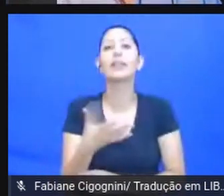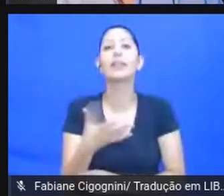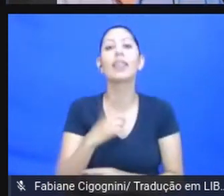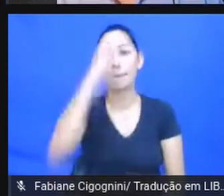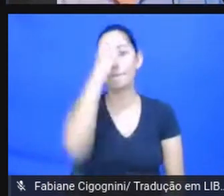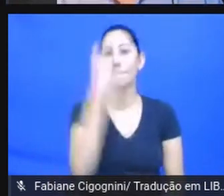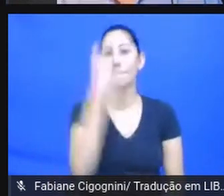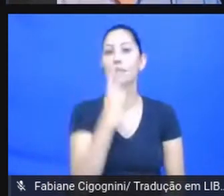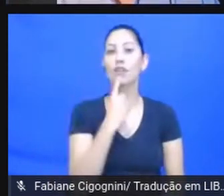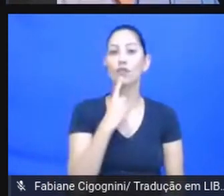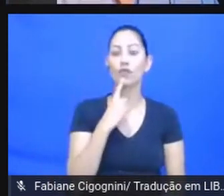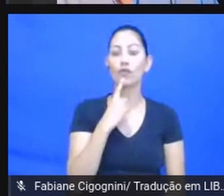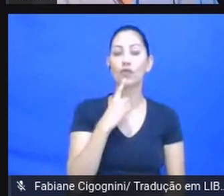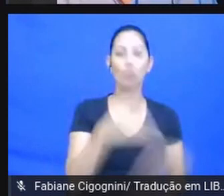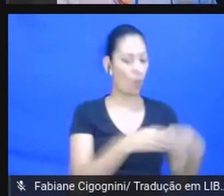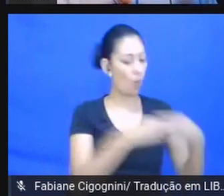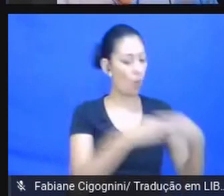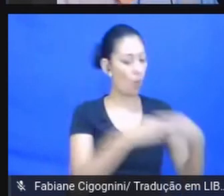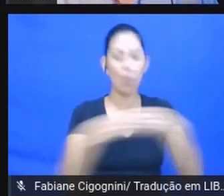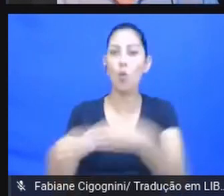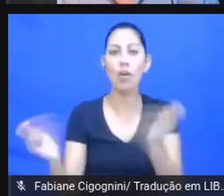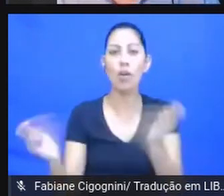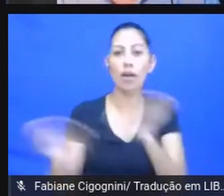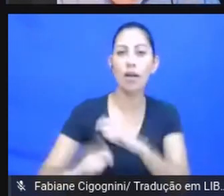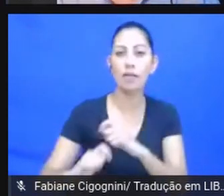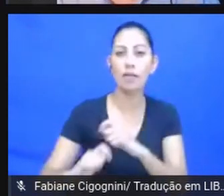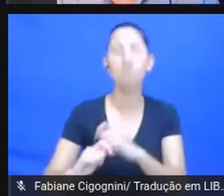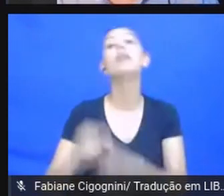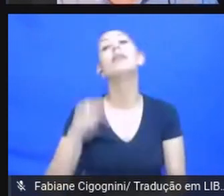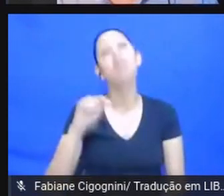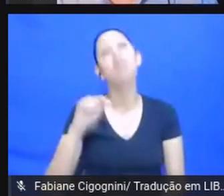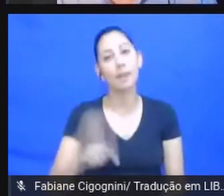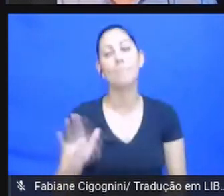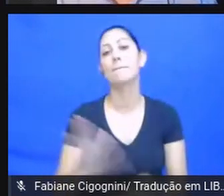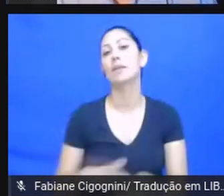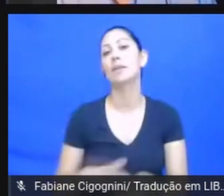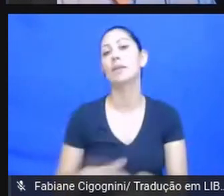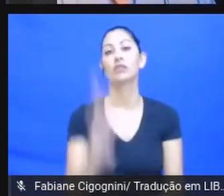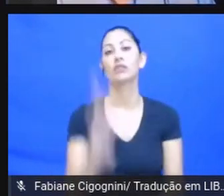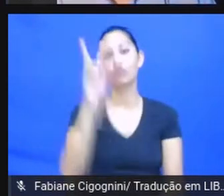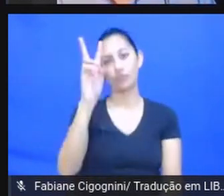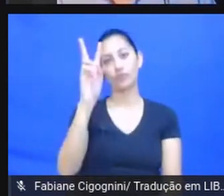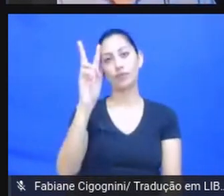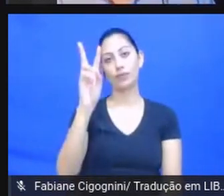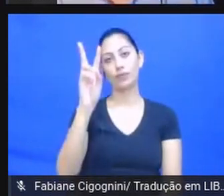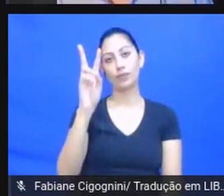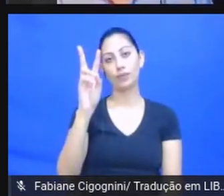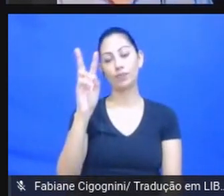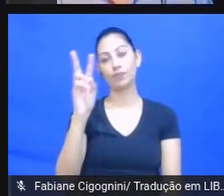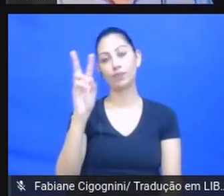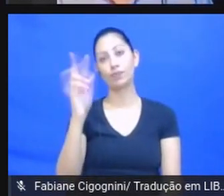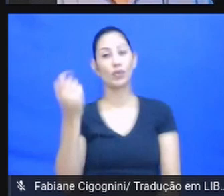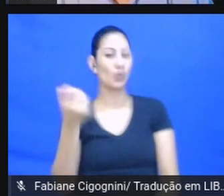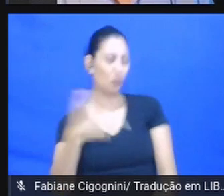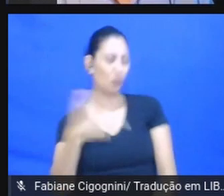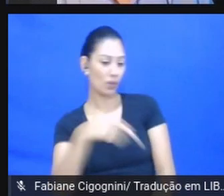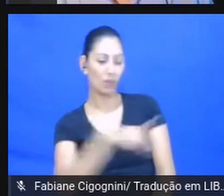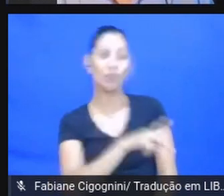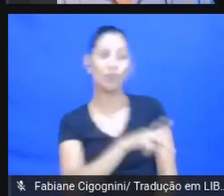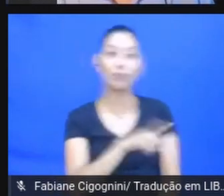que orientam, eles vão ser cada vez mais valorizados. Mas os professores que são